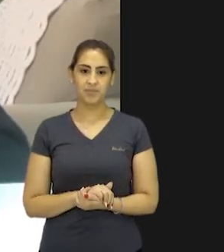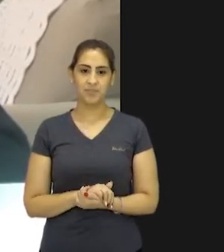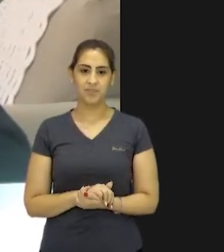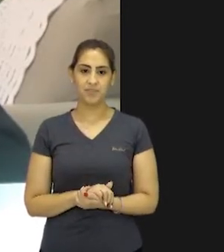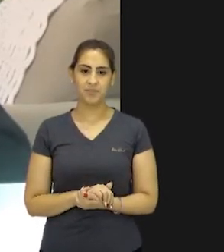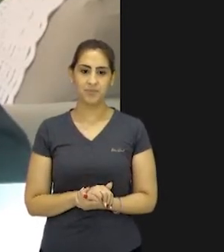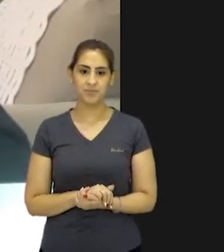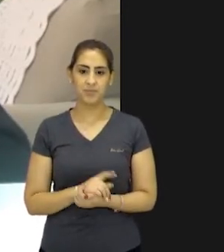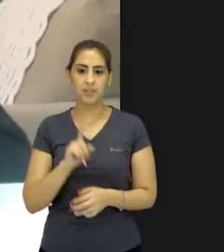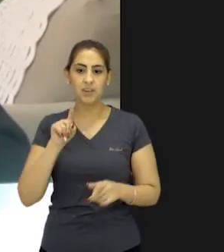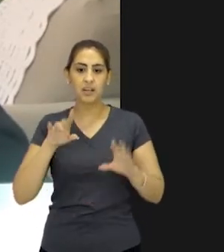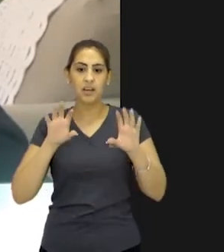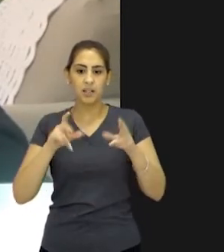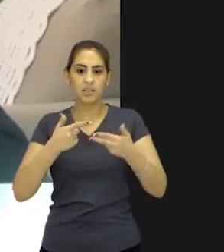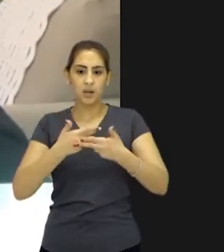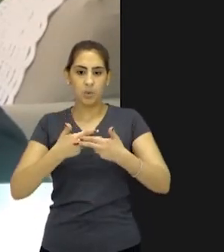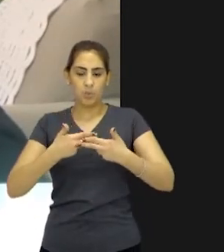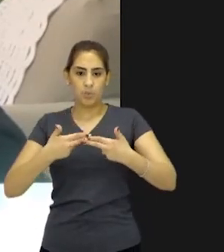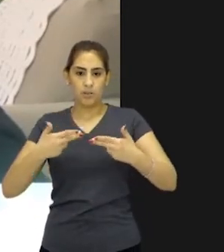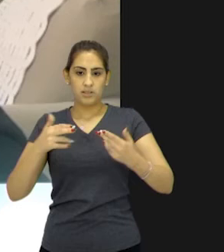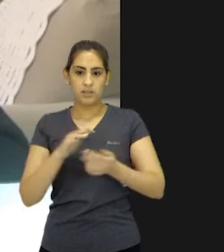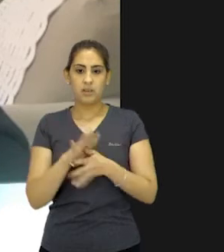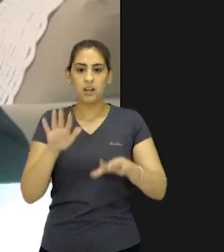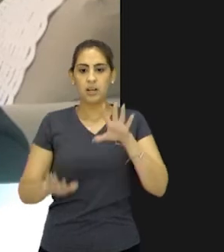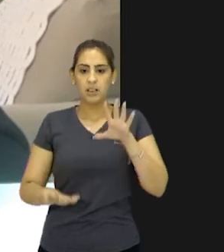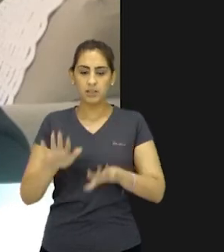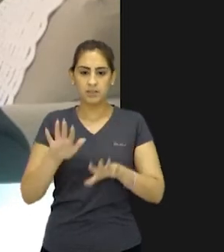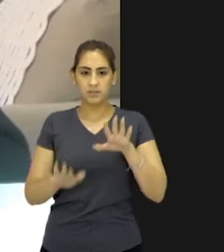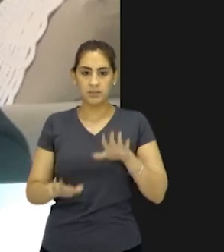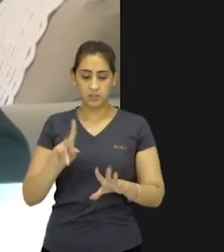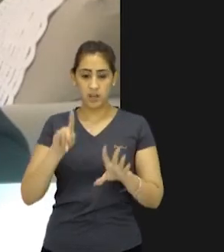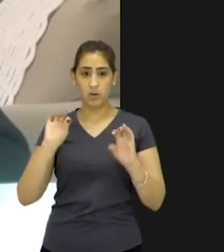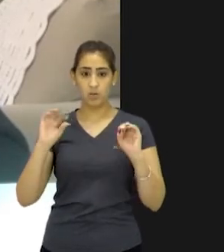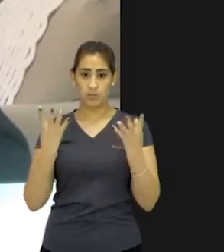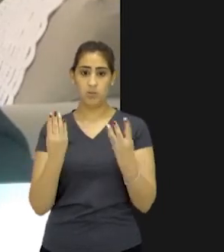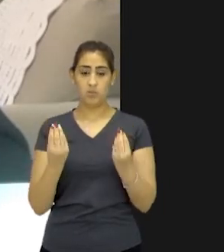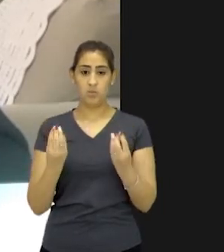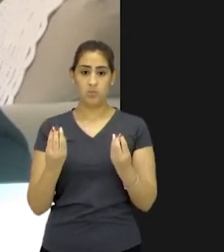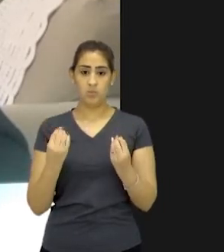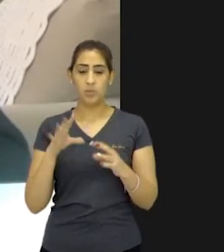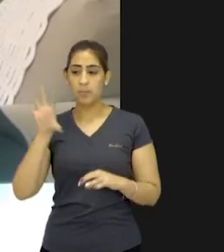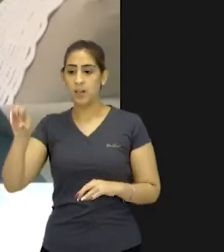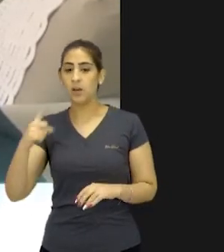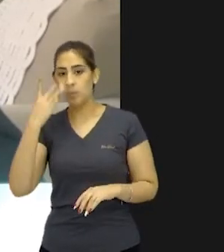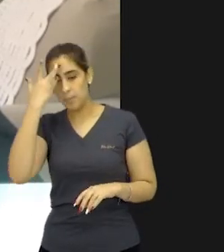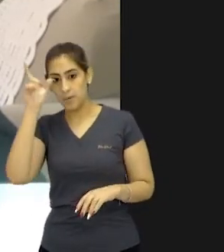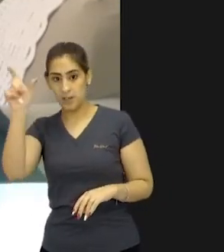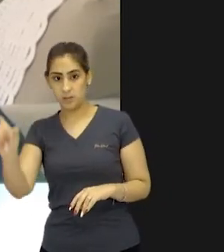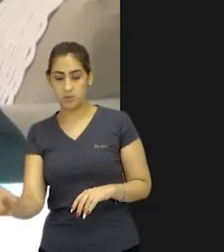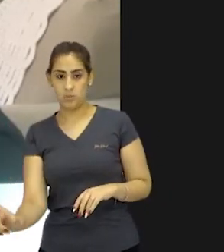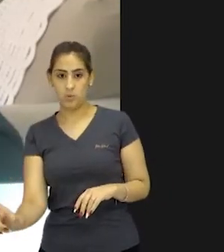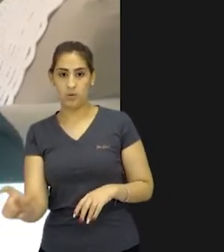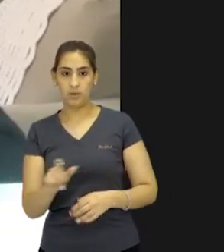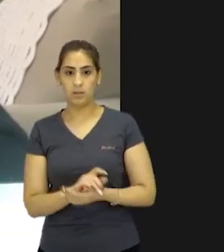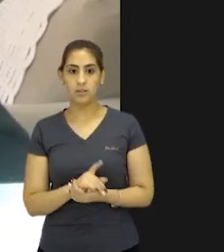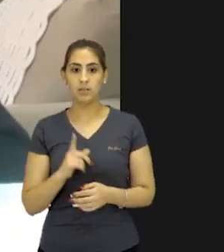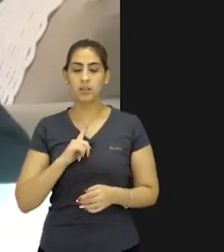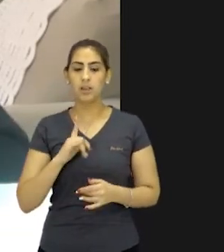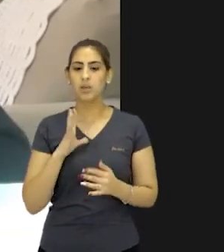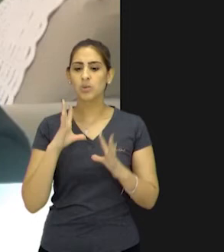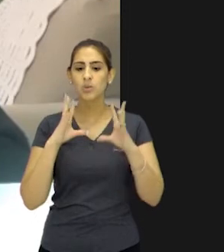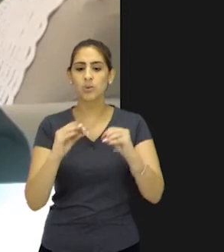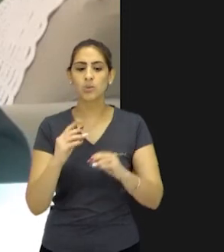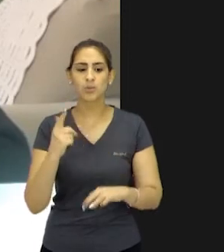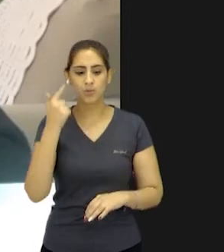Então é essa coisa. E às vezes já aconteceu muito de pegar uma pessoa que ela tem tudo de feio. Tem